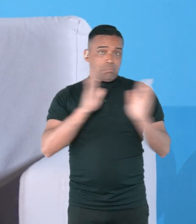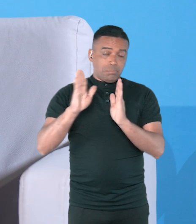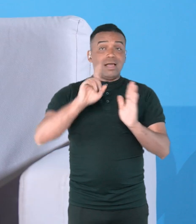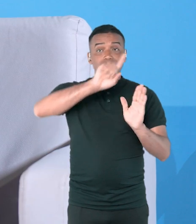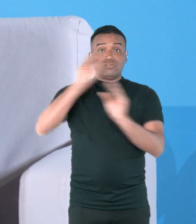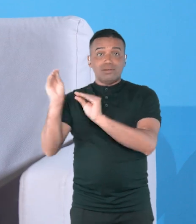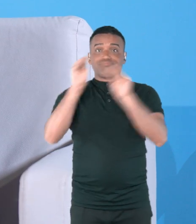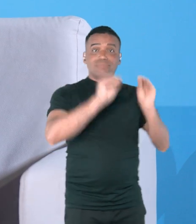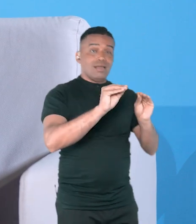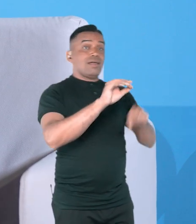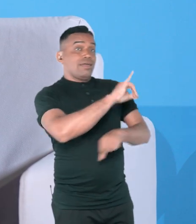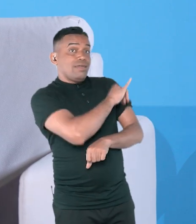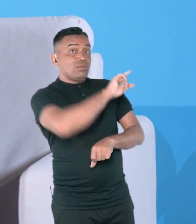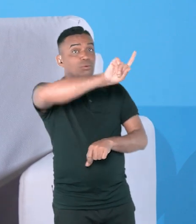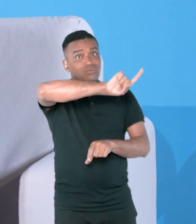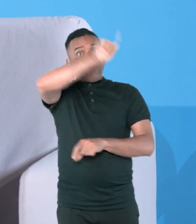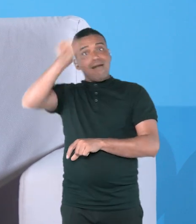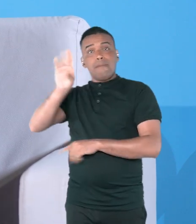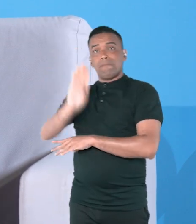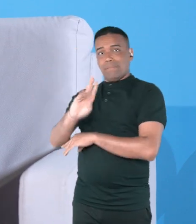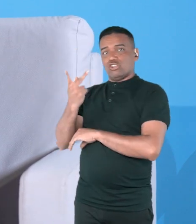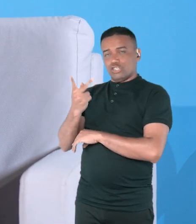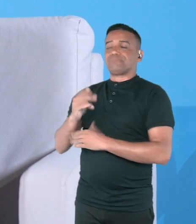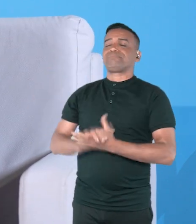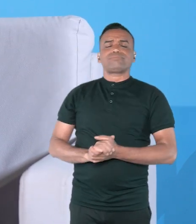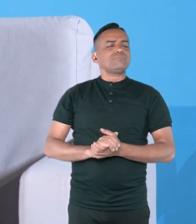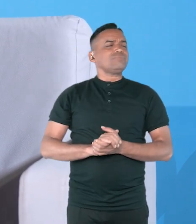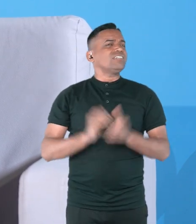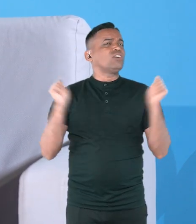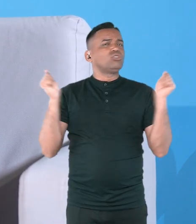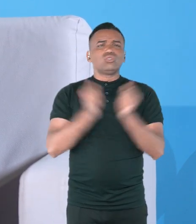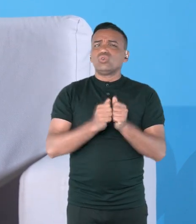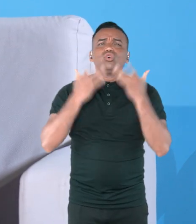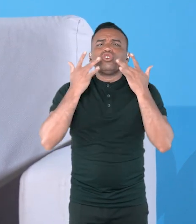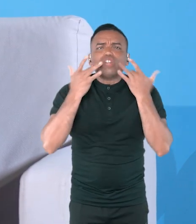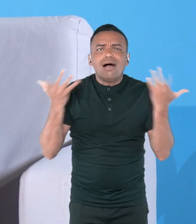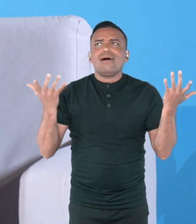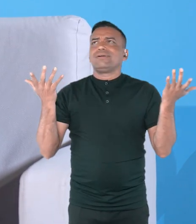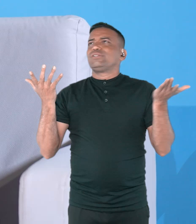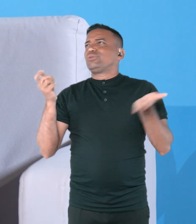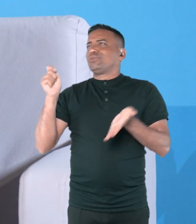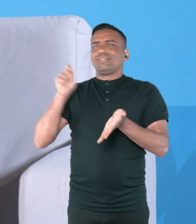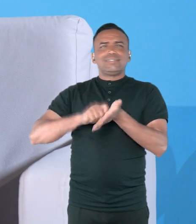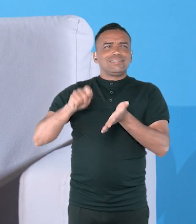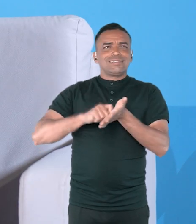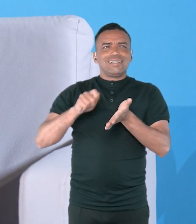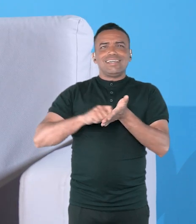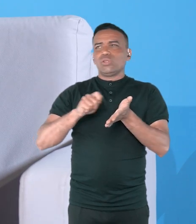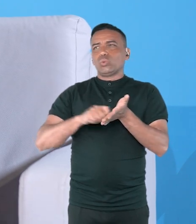Paulo. Vamos para o Rio agora, vamos para Belo Horizonte. E o Que Só Sabemos Juntos também foi uma peça assim, escrita.